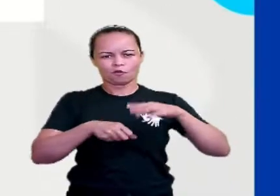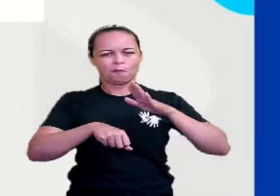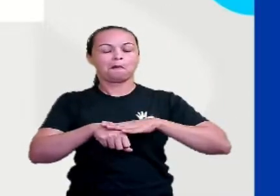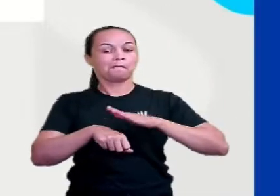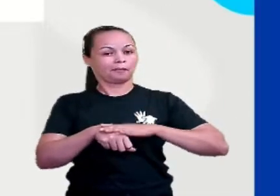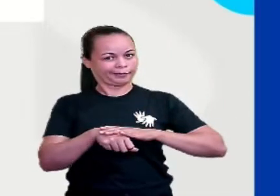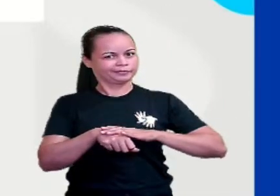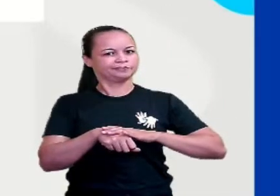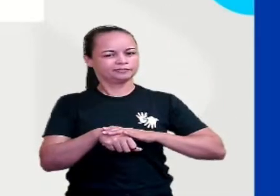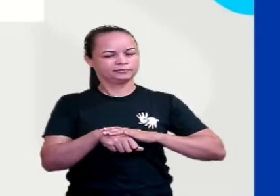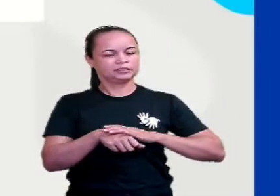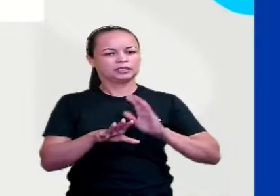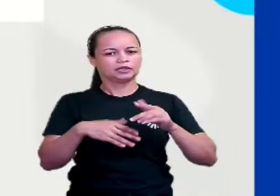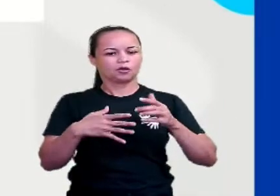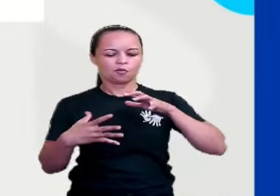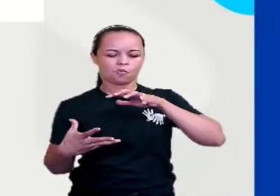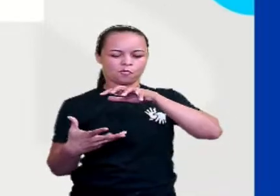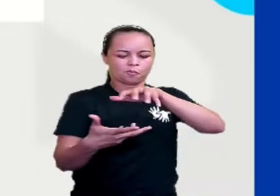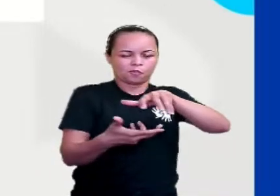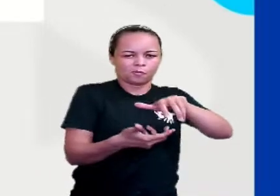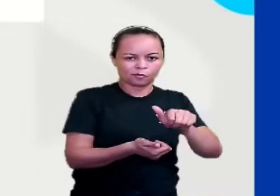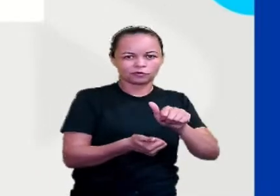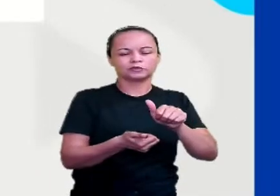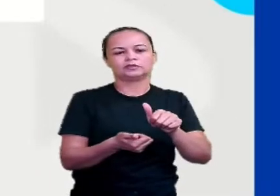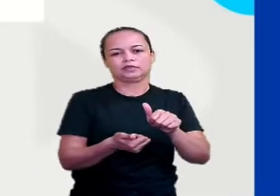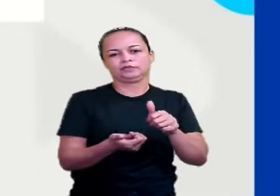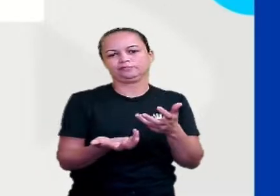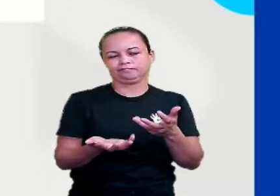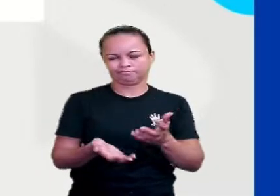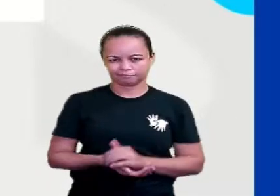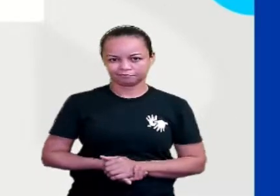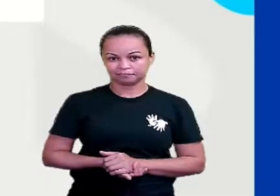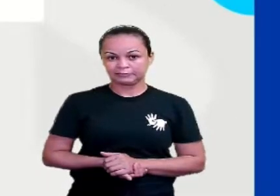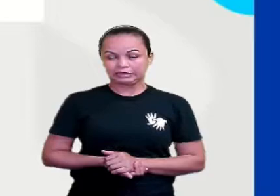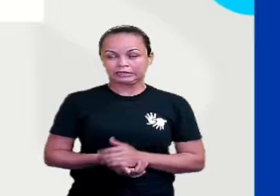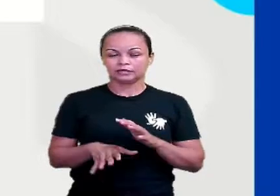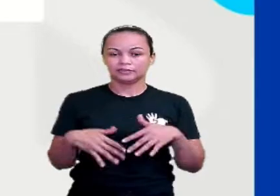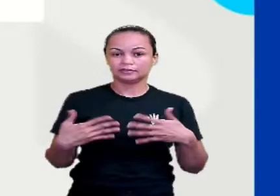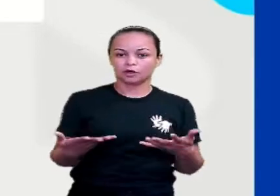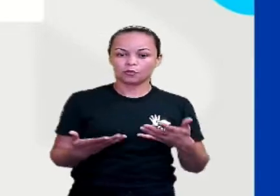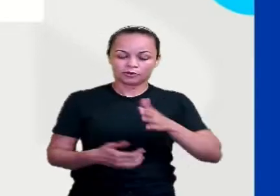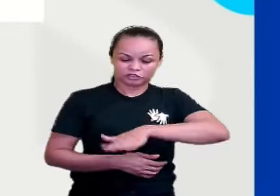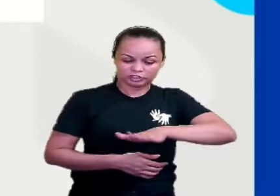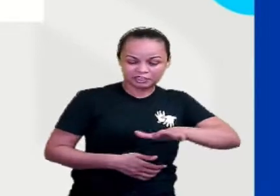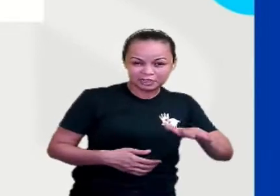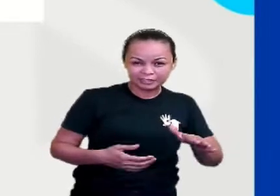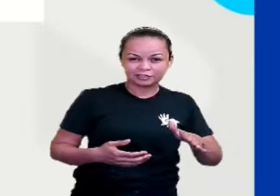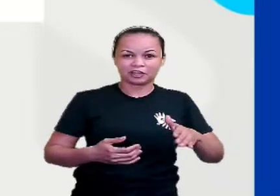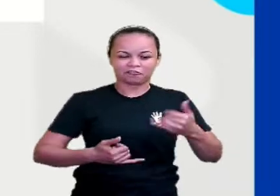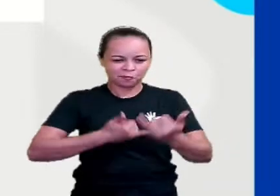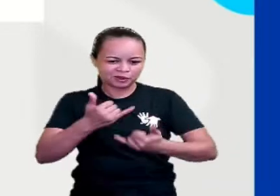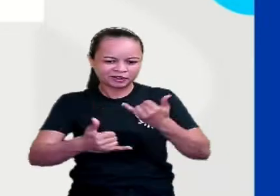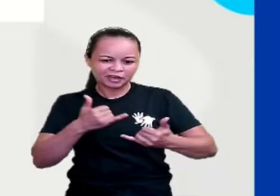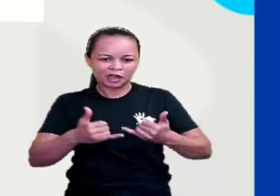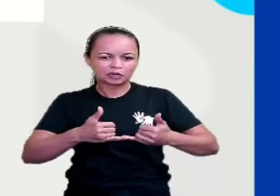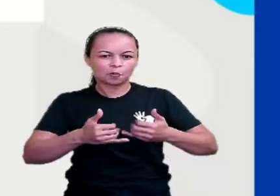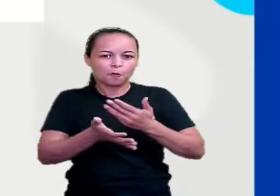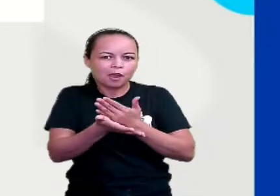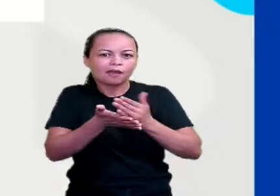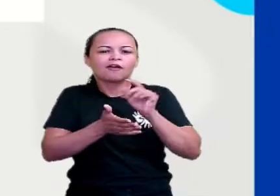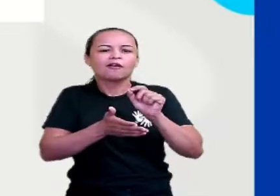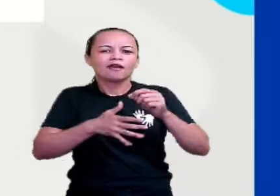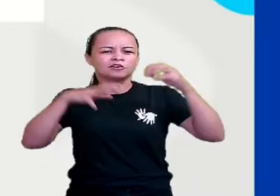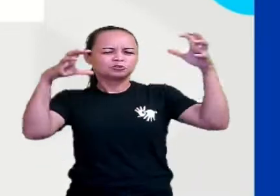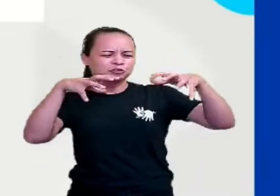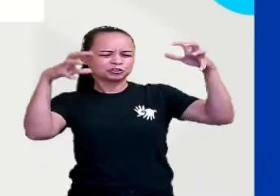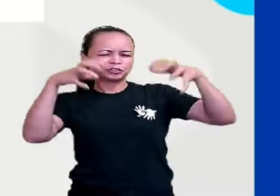momento. O mundo inteiro. Então as crianças estavam brincando, de repente começou a chover, correu todo mundo, o balde derramou, as